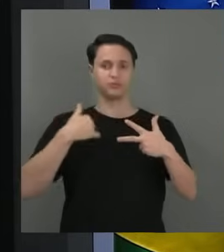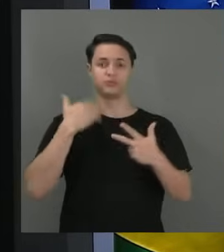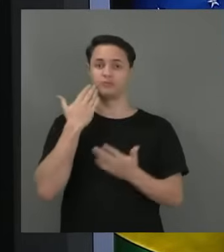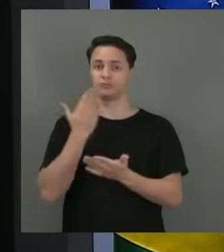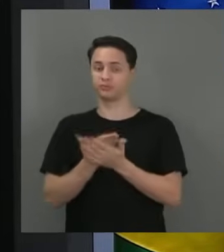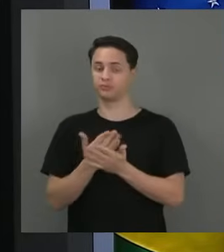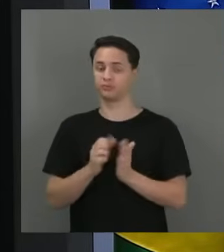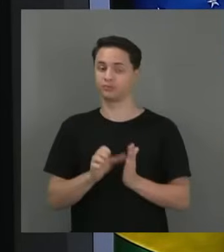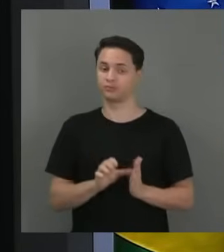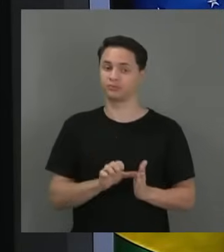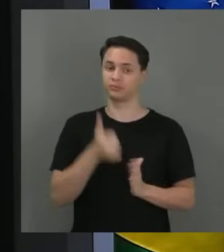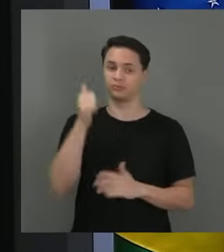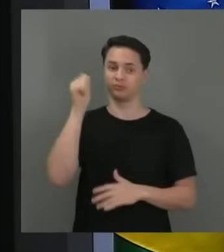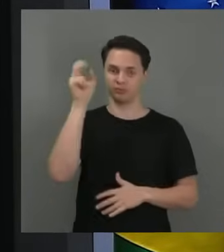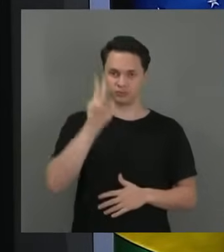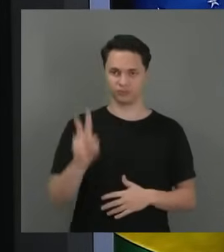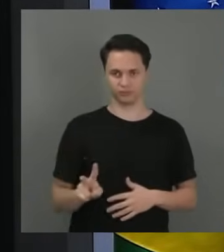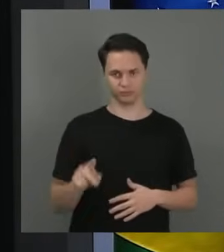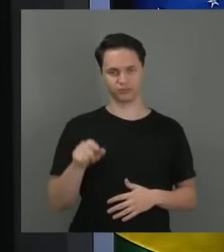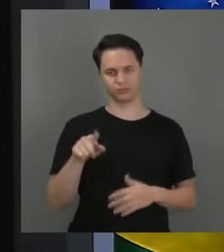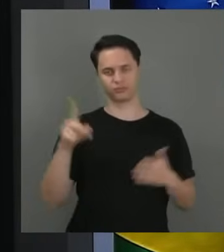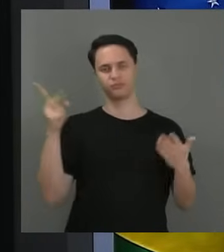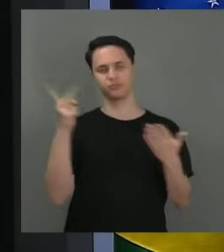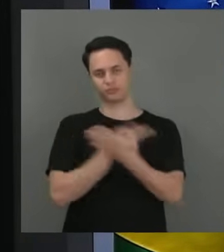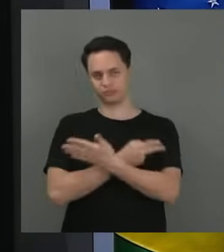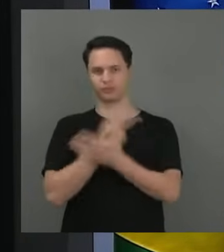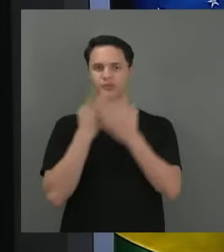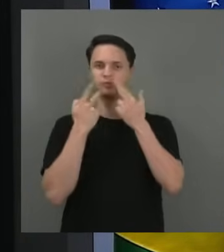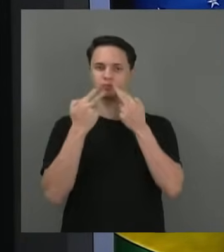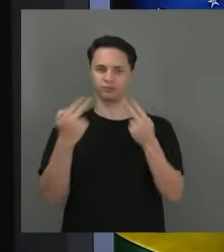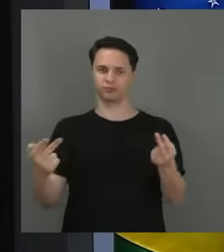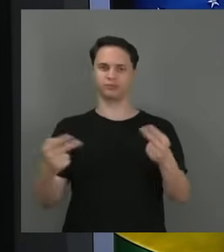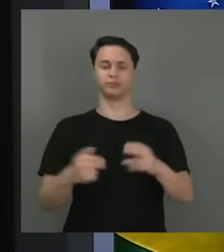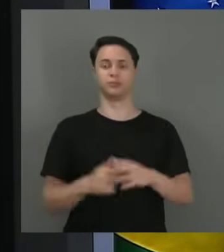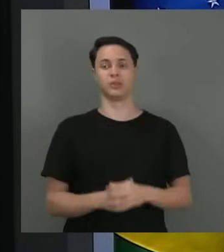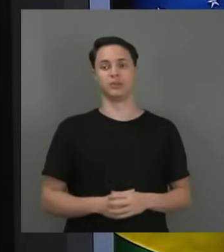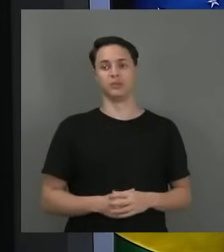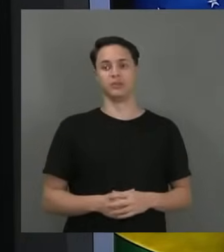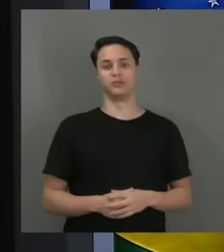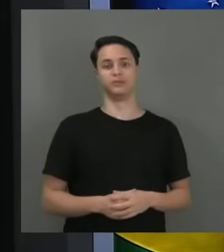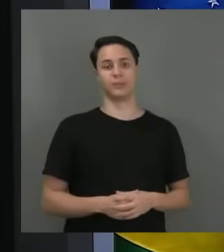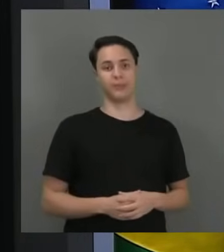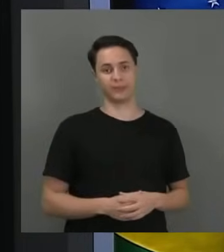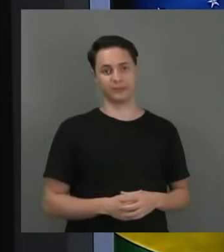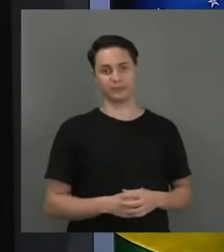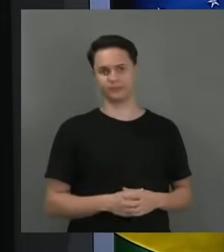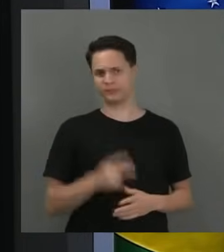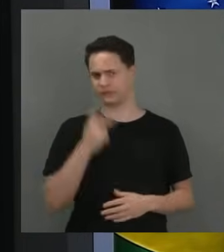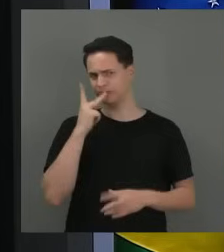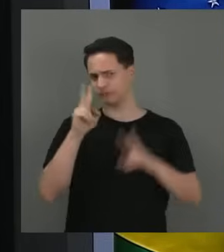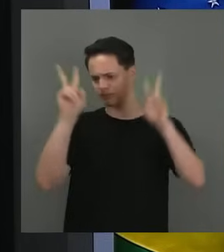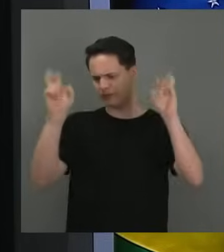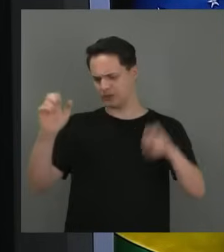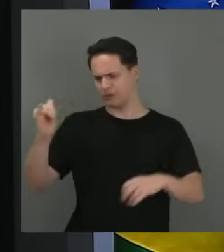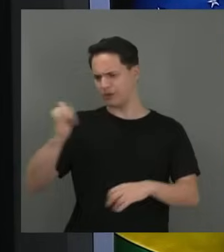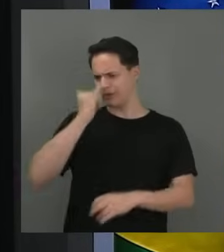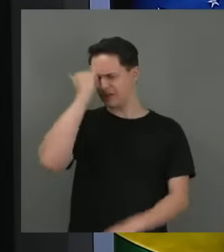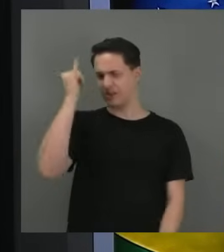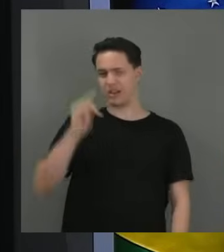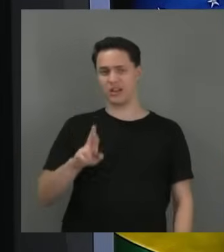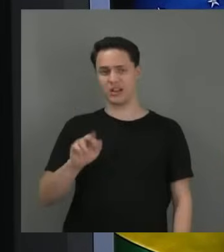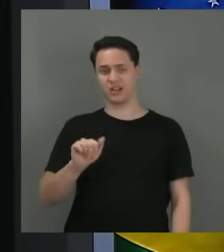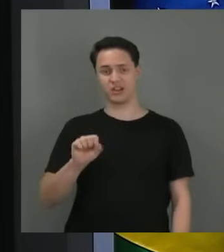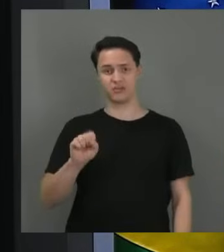seja a primeira vez que temos notícia. E se fala em traição